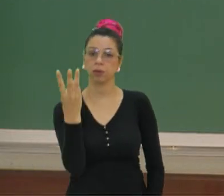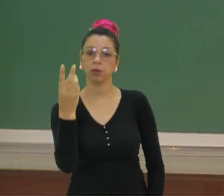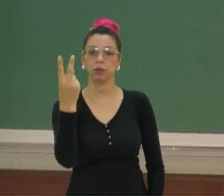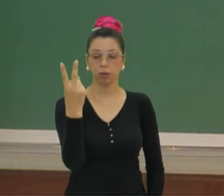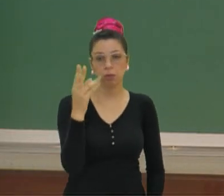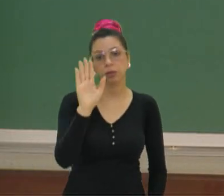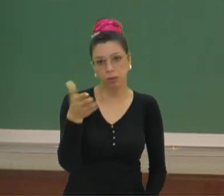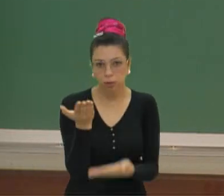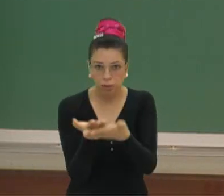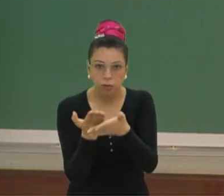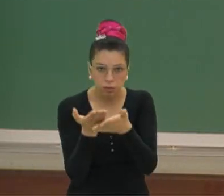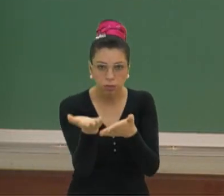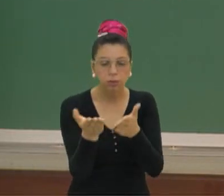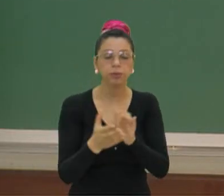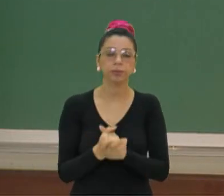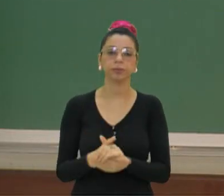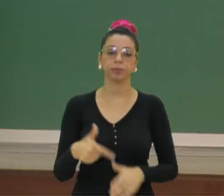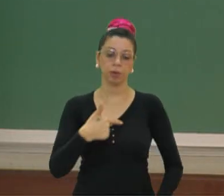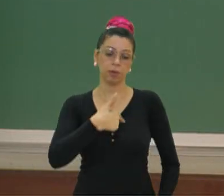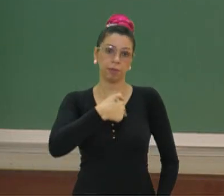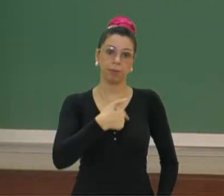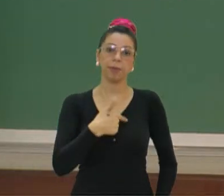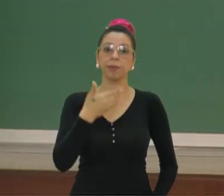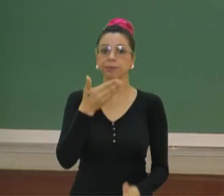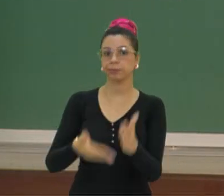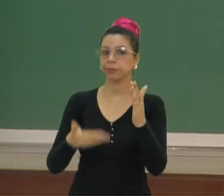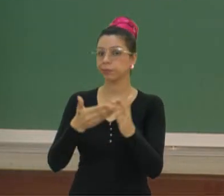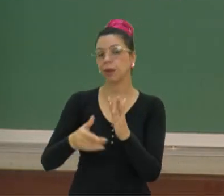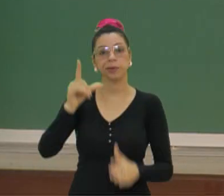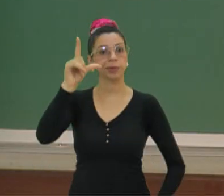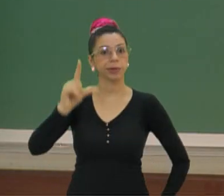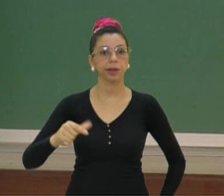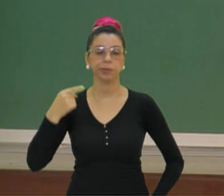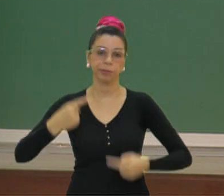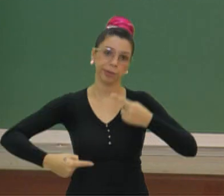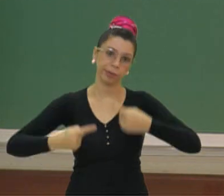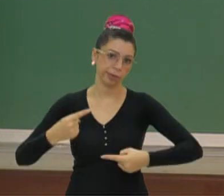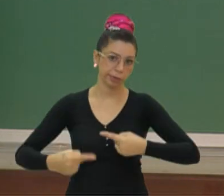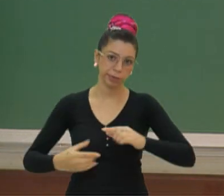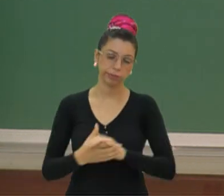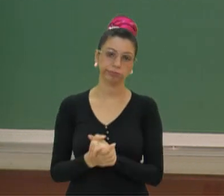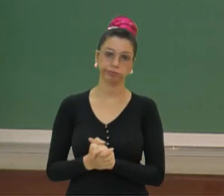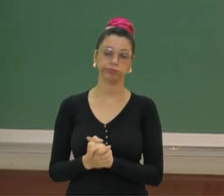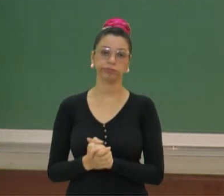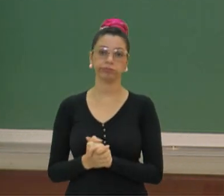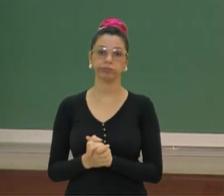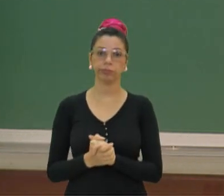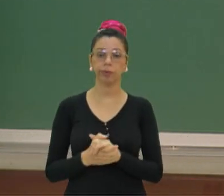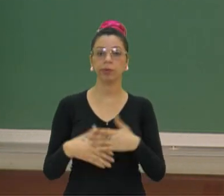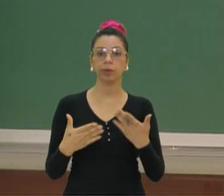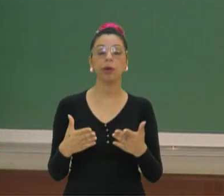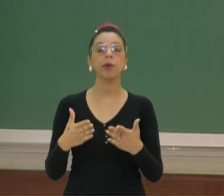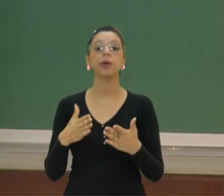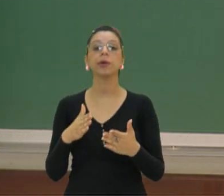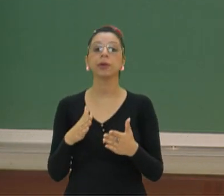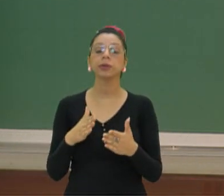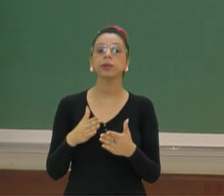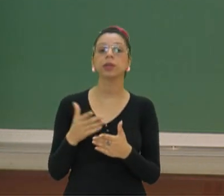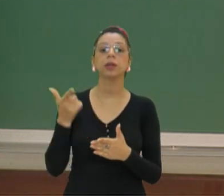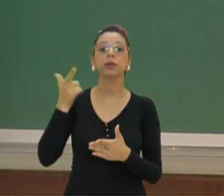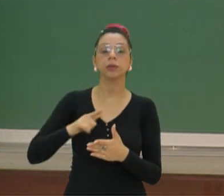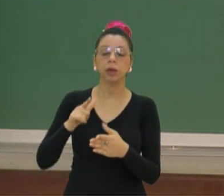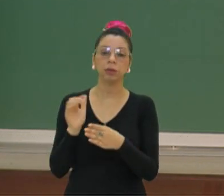estudou. Ou seja, o Vargas não perde nenhum dos seus direitos políticos e não é lesado como cidadão, portanto, concorre a novas